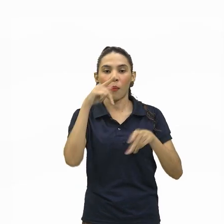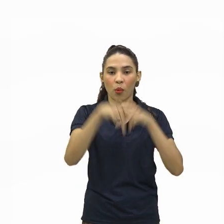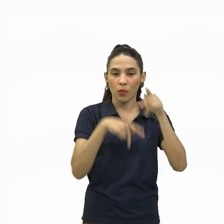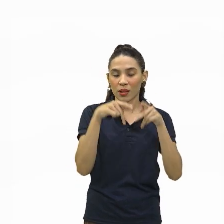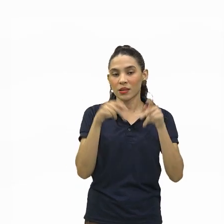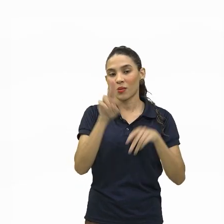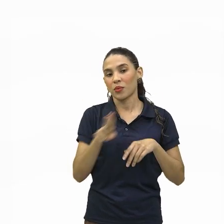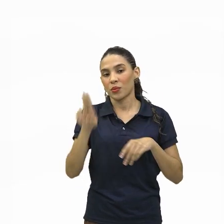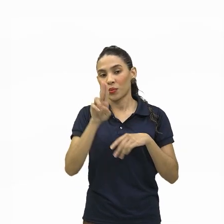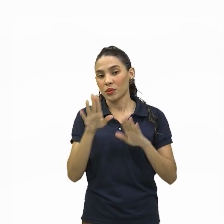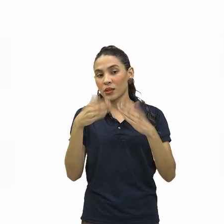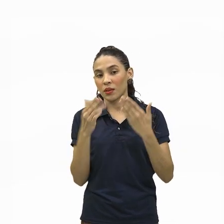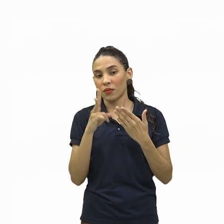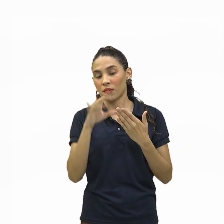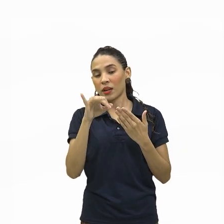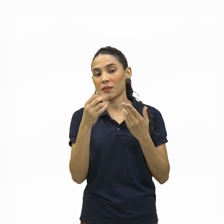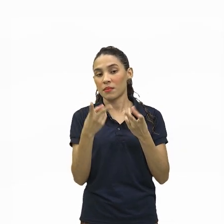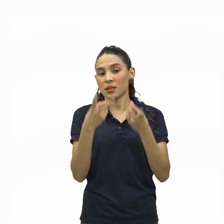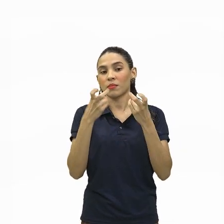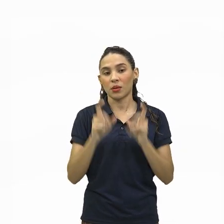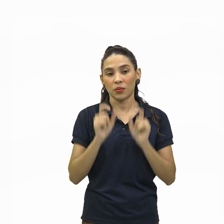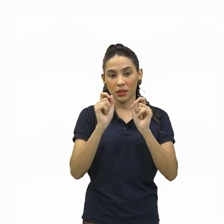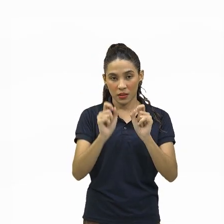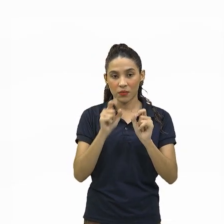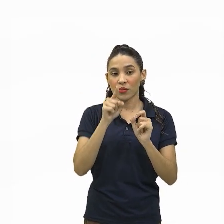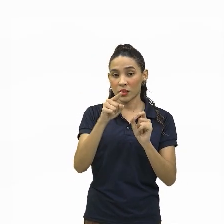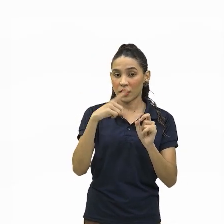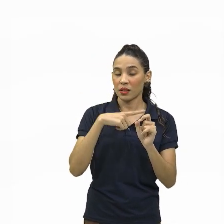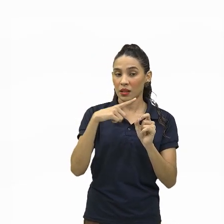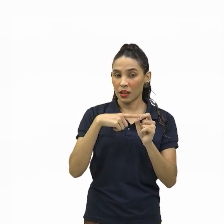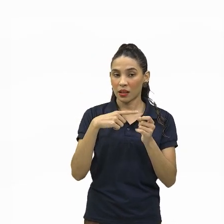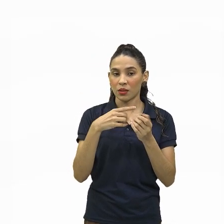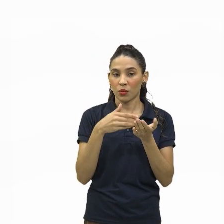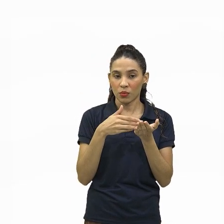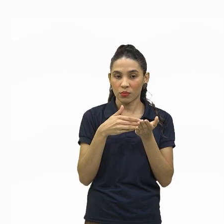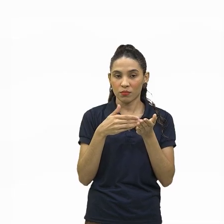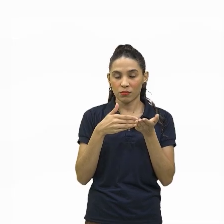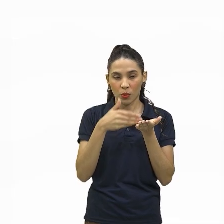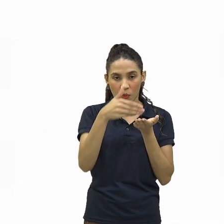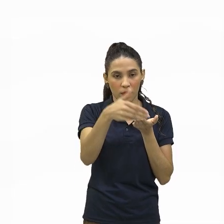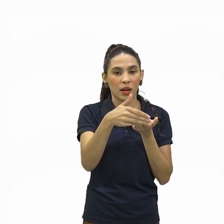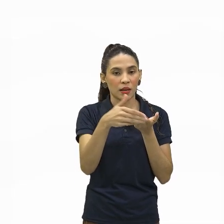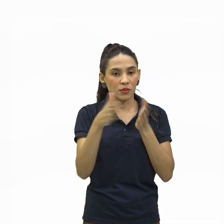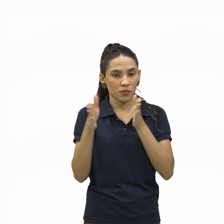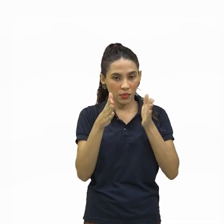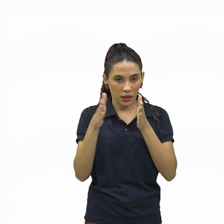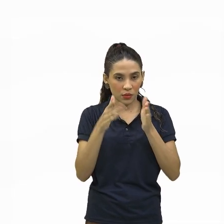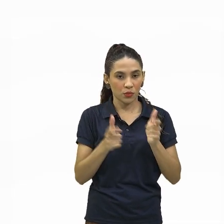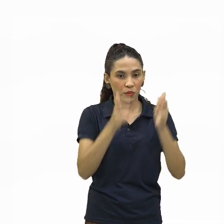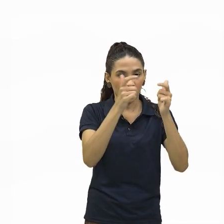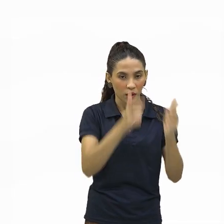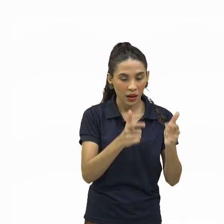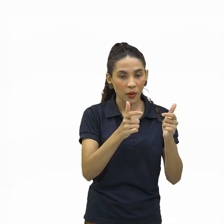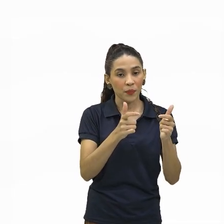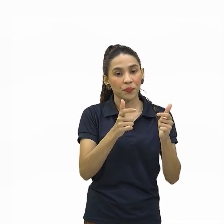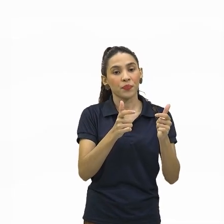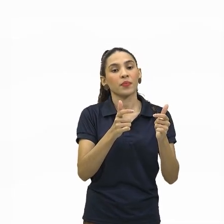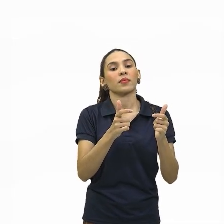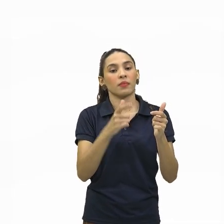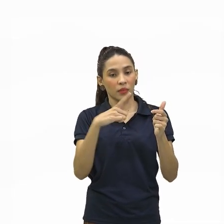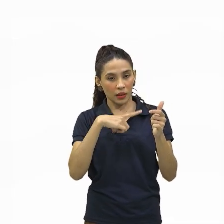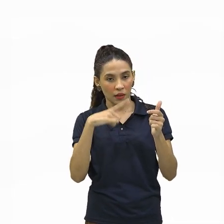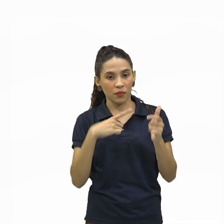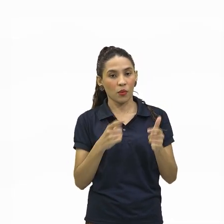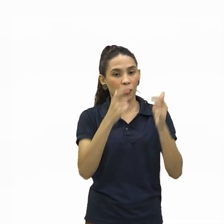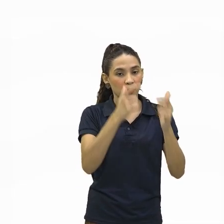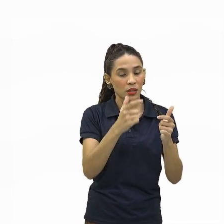percebe justamente, né, que você tem um período inicial no pré-homérico de ocupação territorial, ocupou,